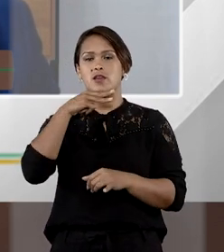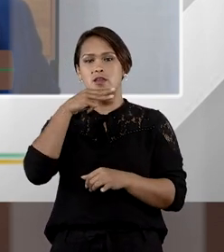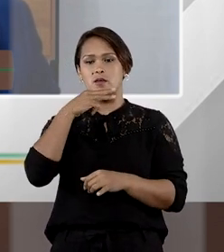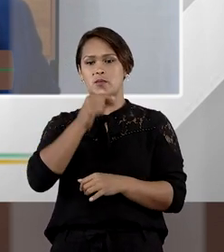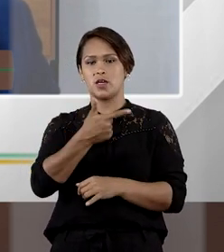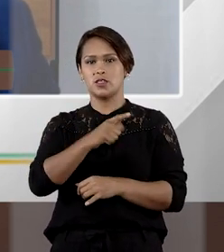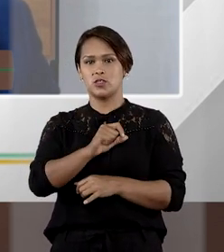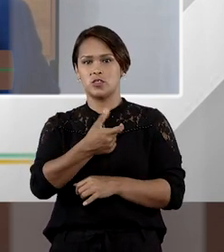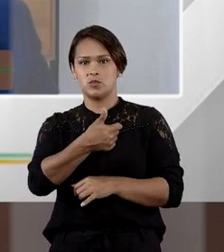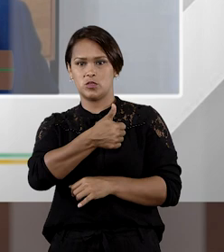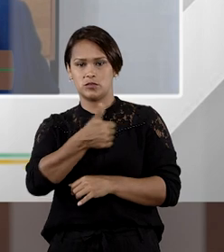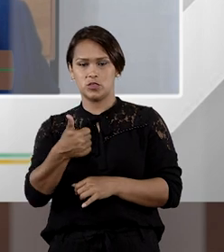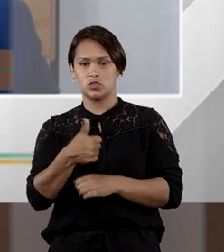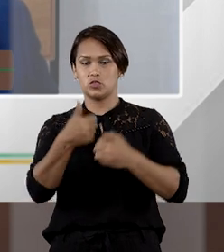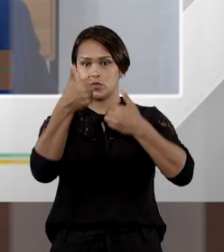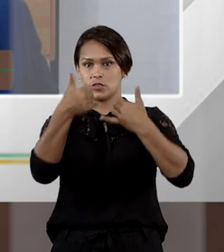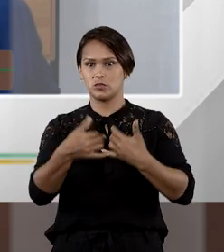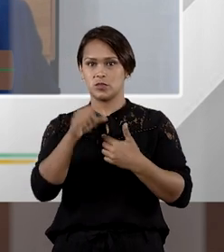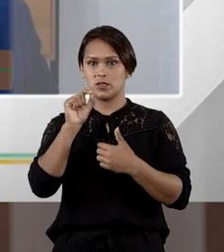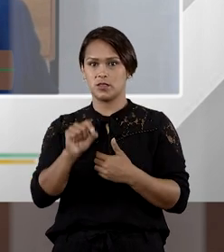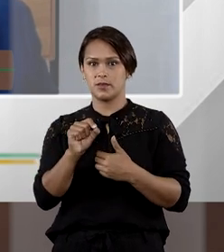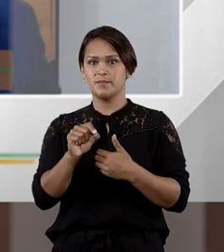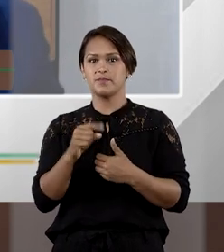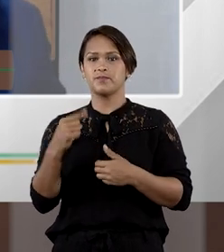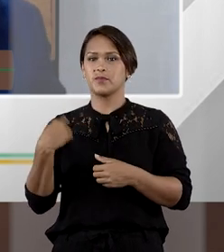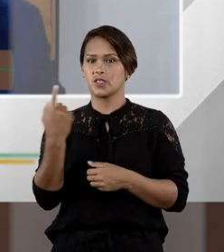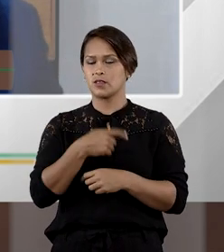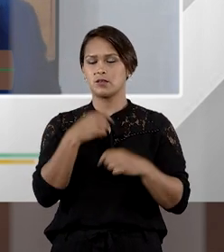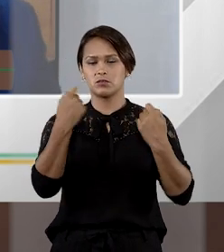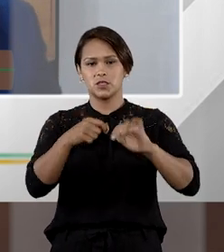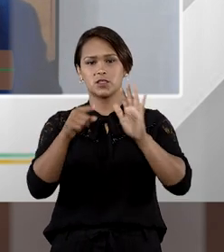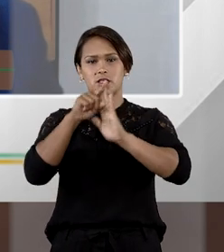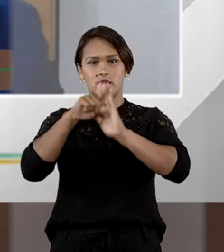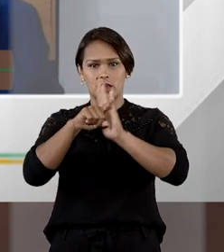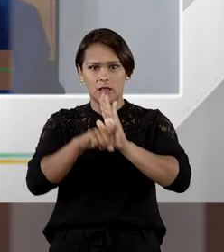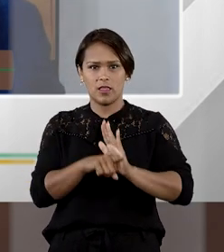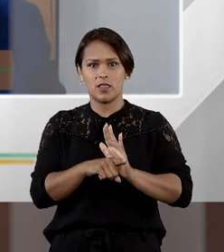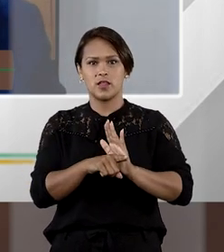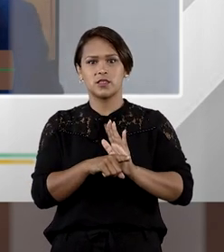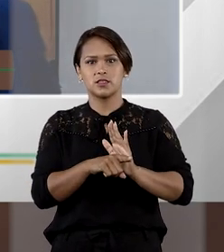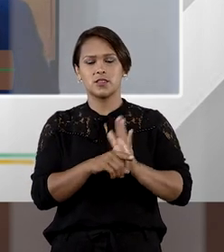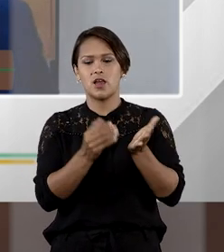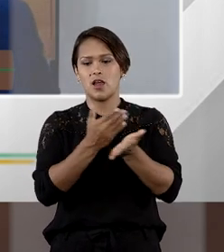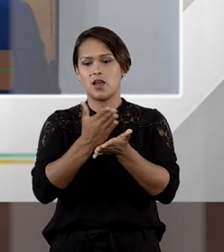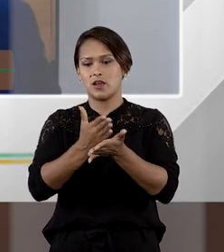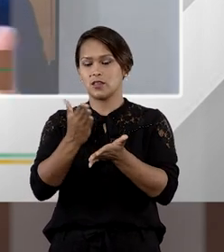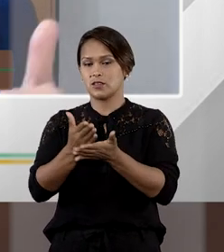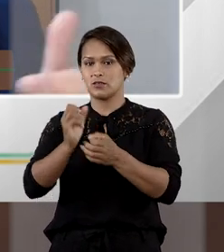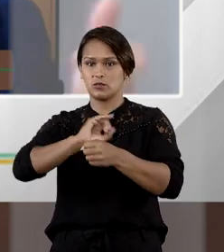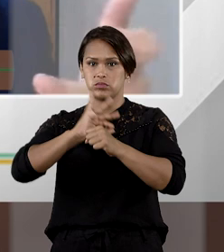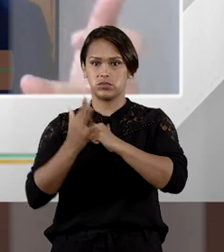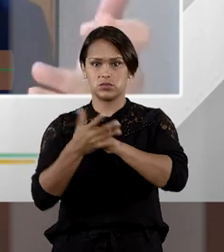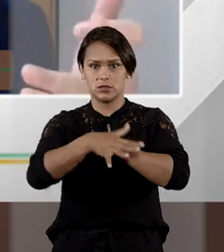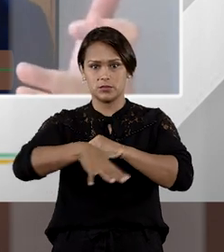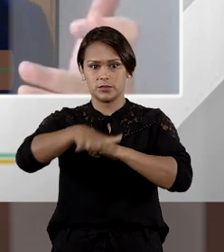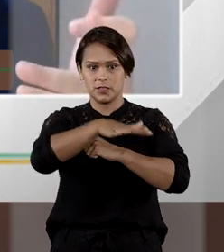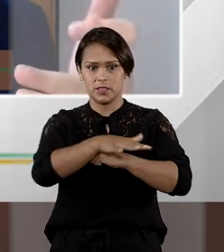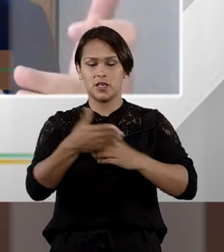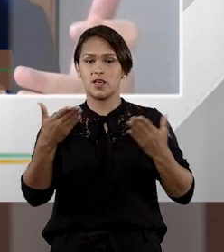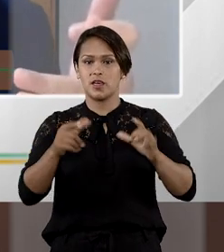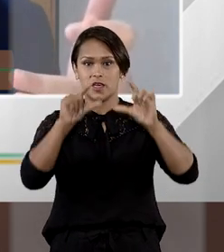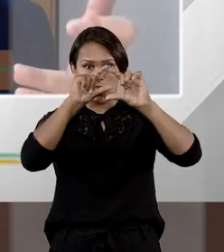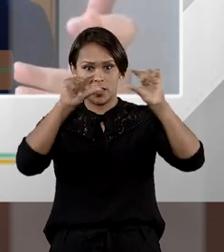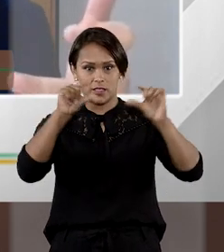de 2021, dizendo o seguinte, que a gente precisa analisar as fases pandêmicas, que, aliás, essa